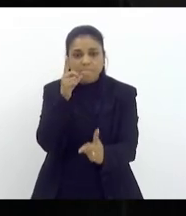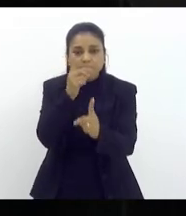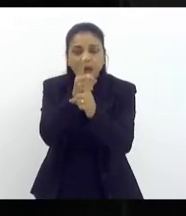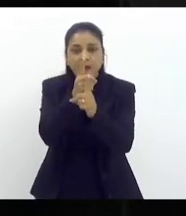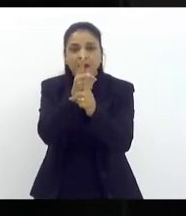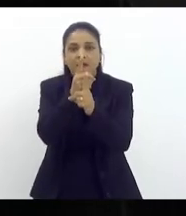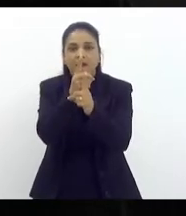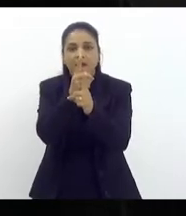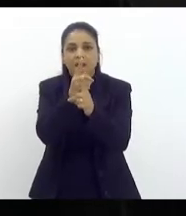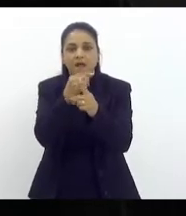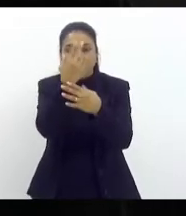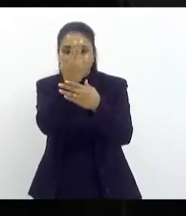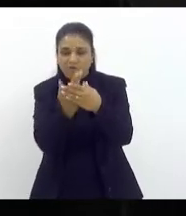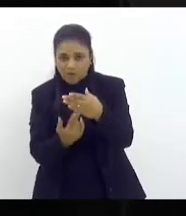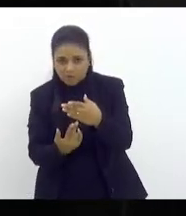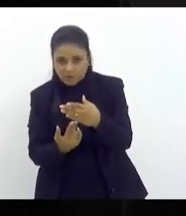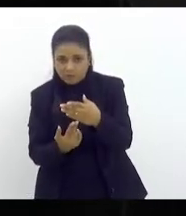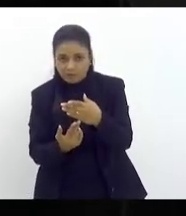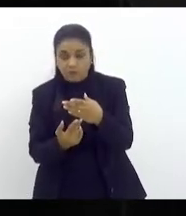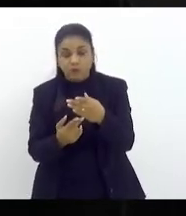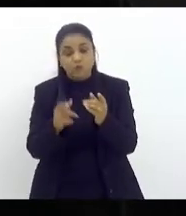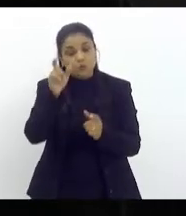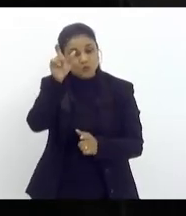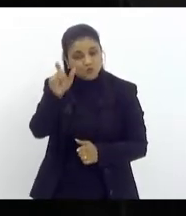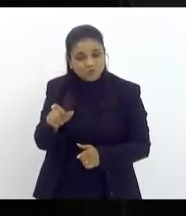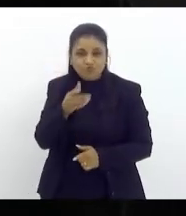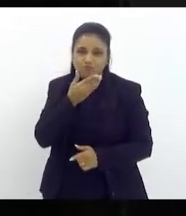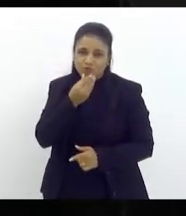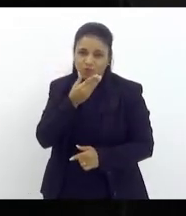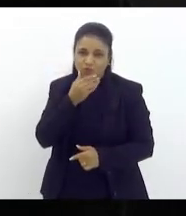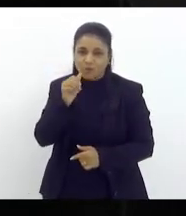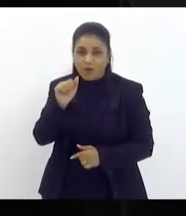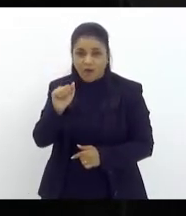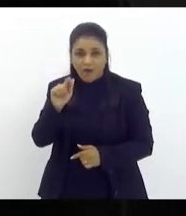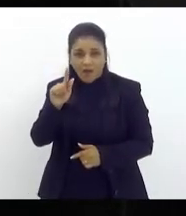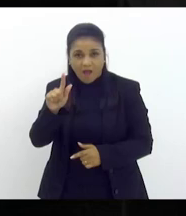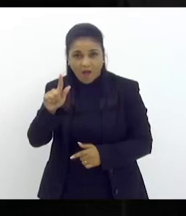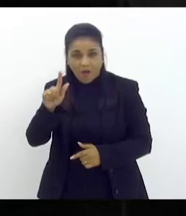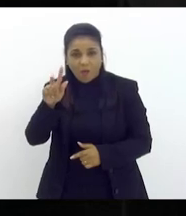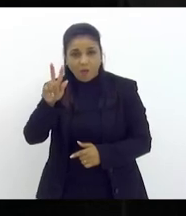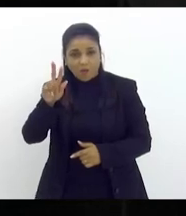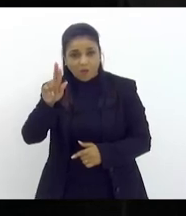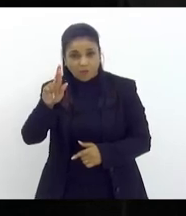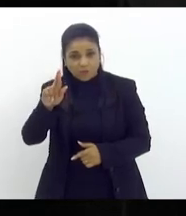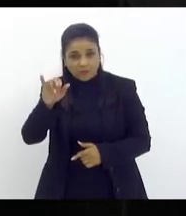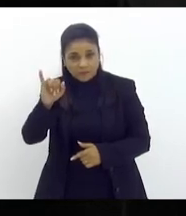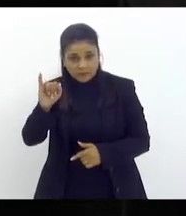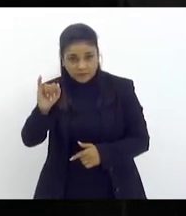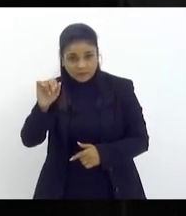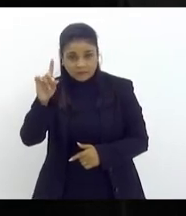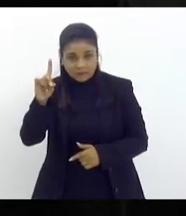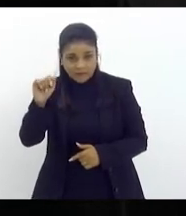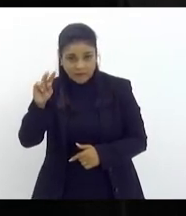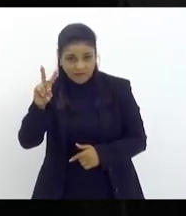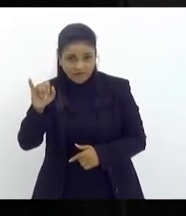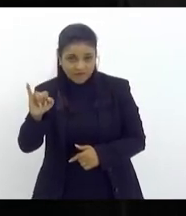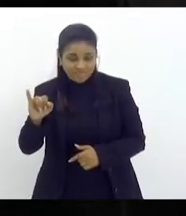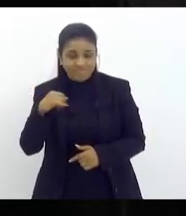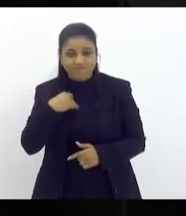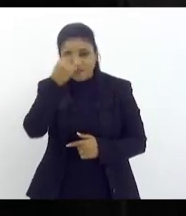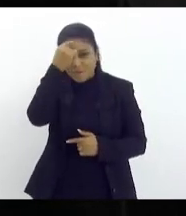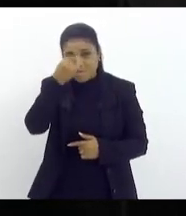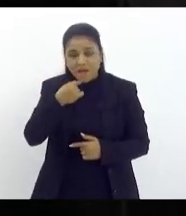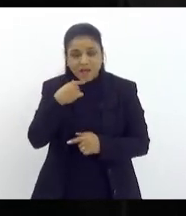se afogado coisa que no caso do Al Green Davi não foi possível as imagens demoraram muito para virem